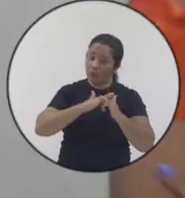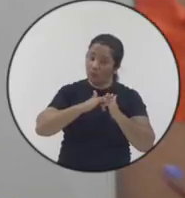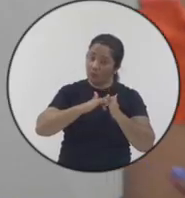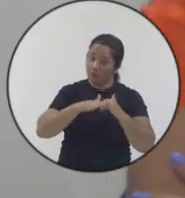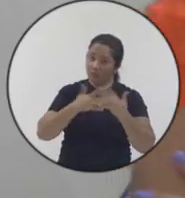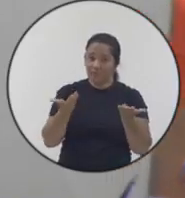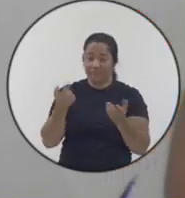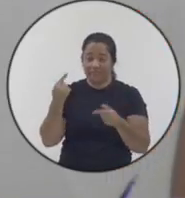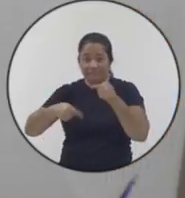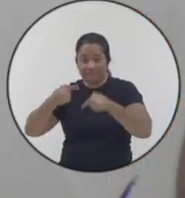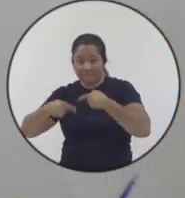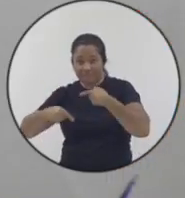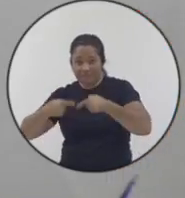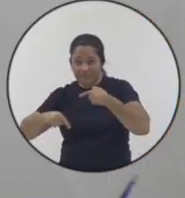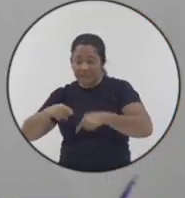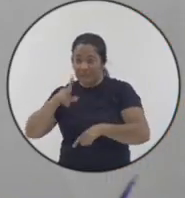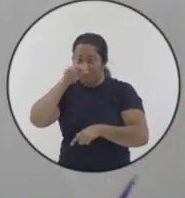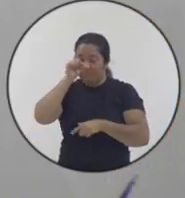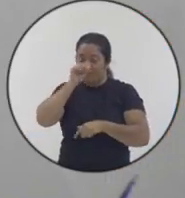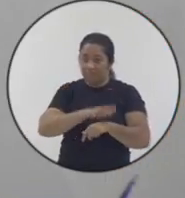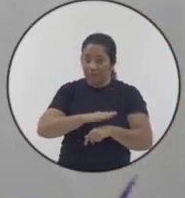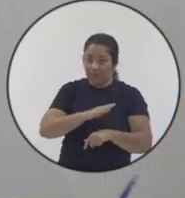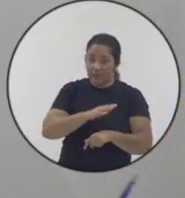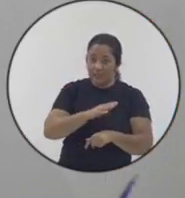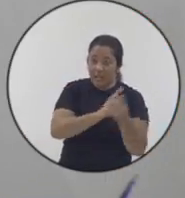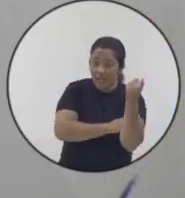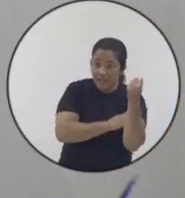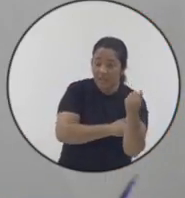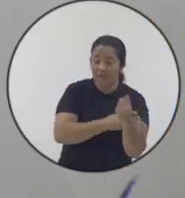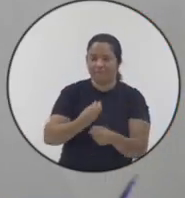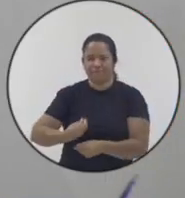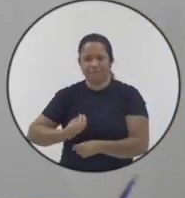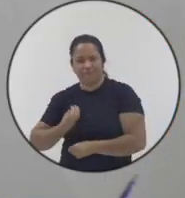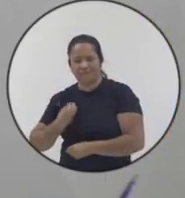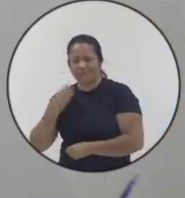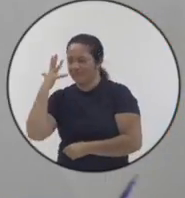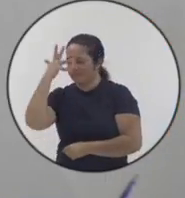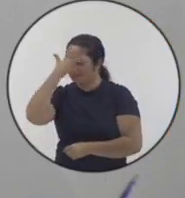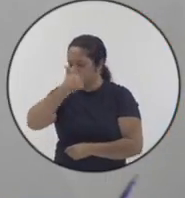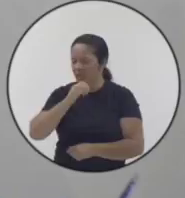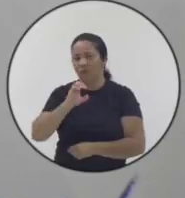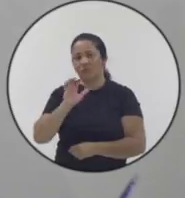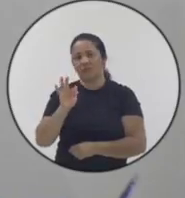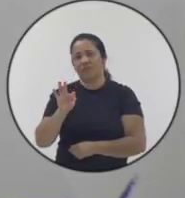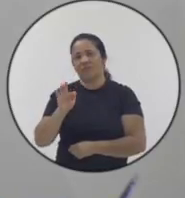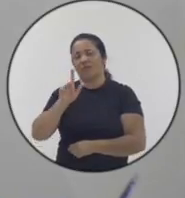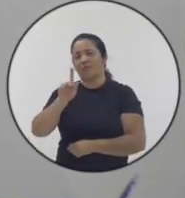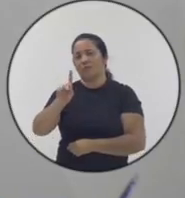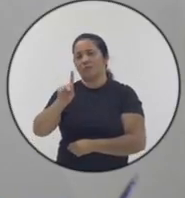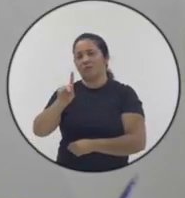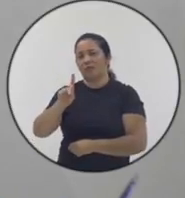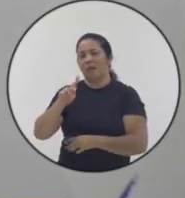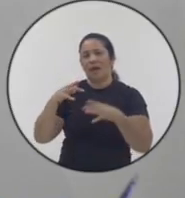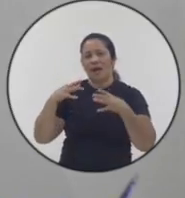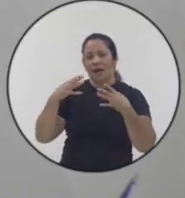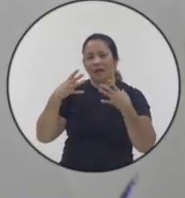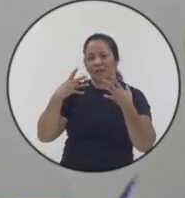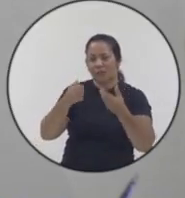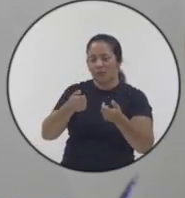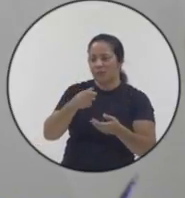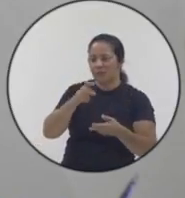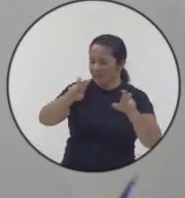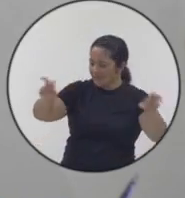estamos falando de uma lindeza de vida que só trouxe potência para o nosso Conselho Federal de Psicologia. A todas vocês, a